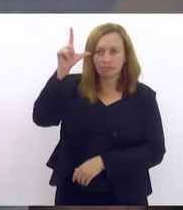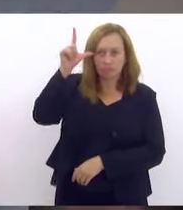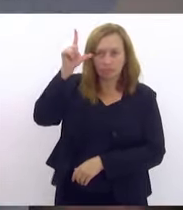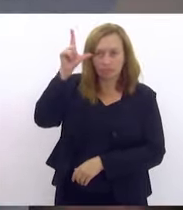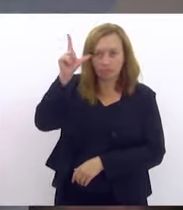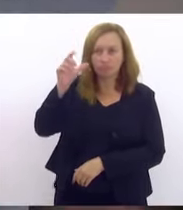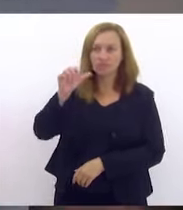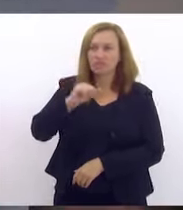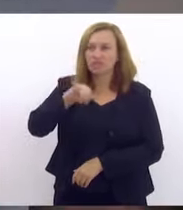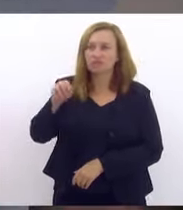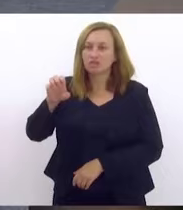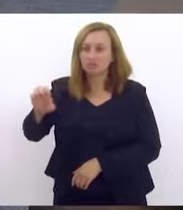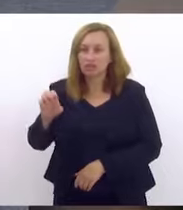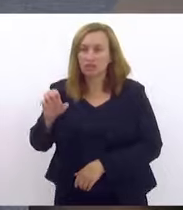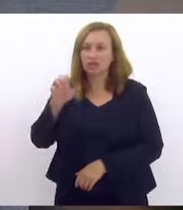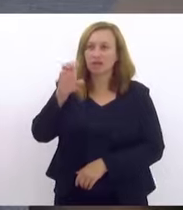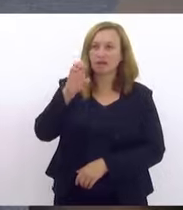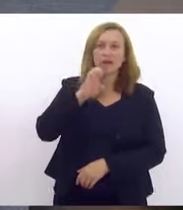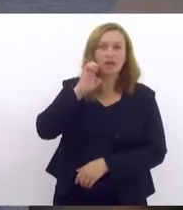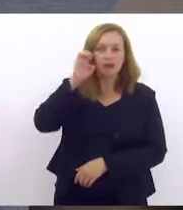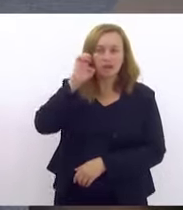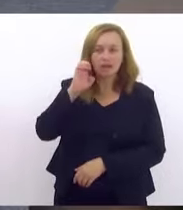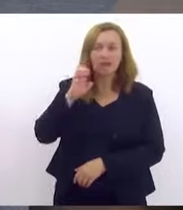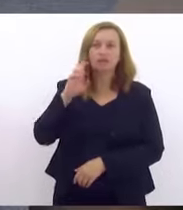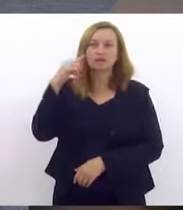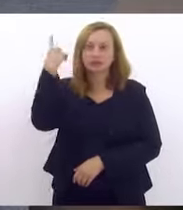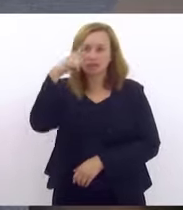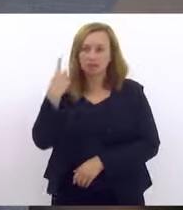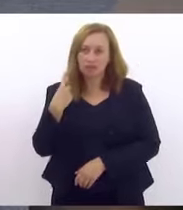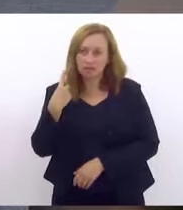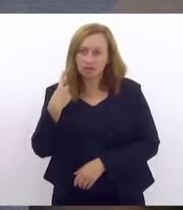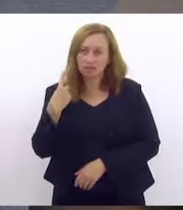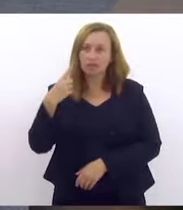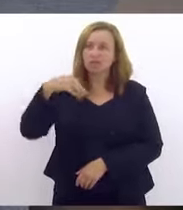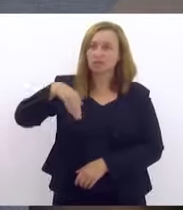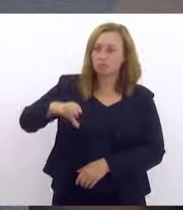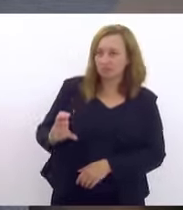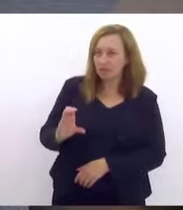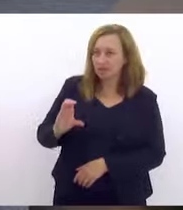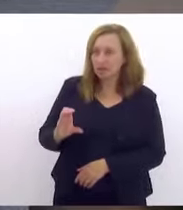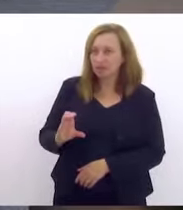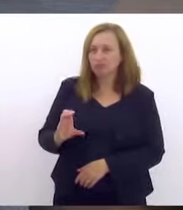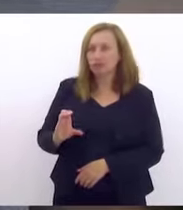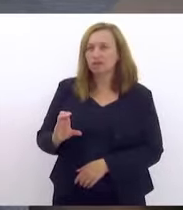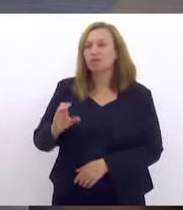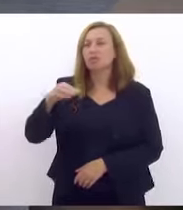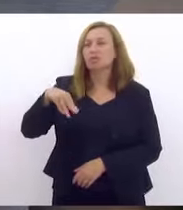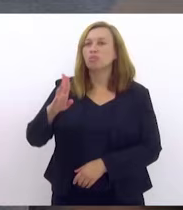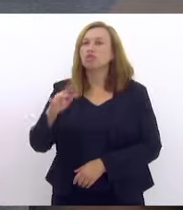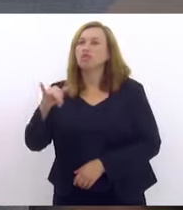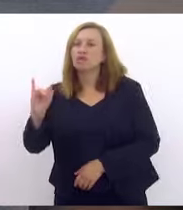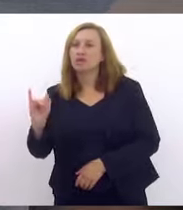Jari, Élica, Dani Monteiro, Mink, Munir,